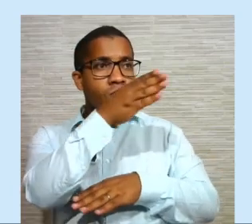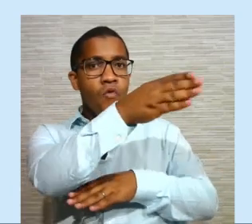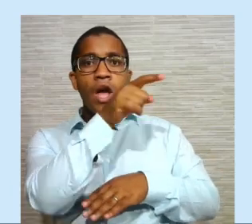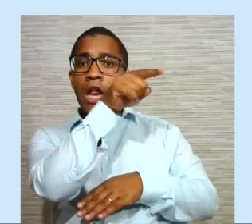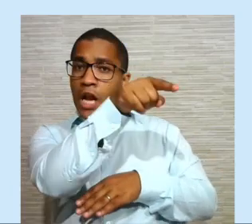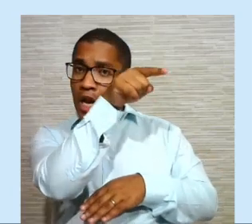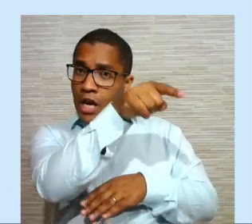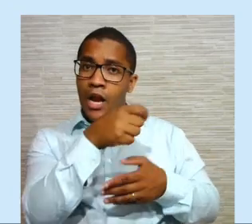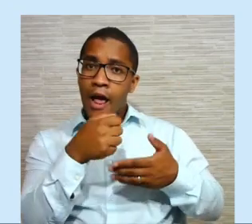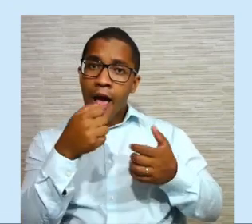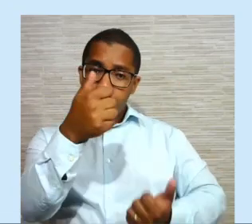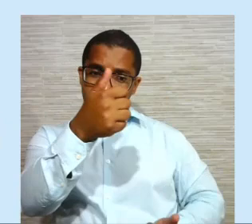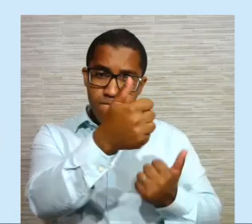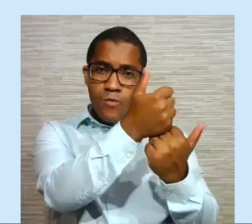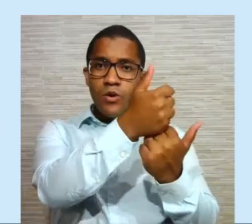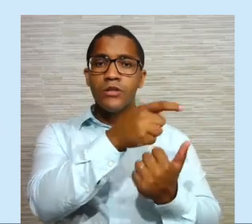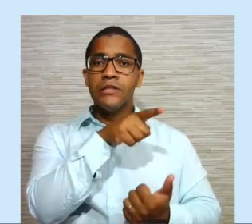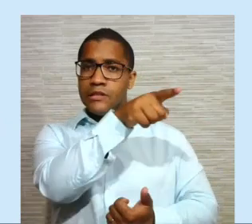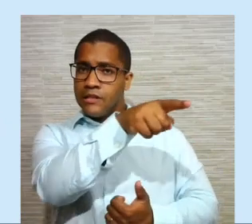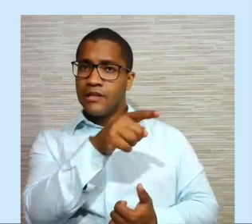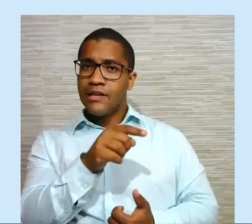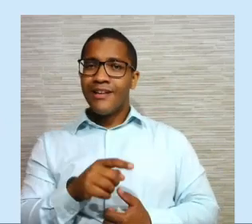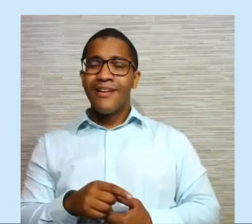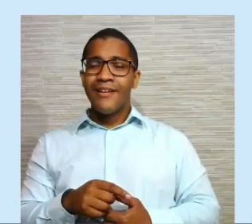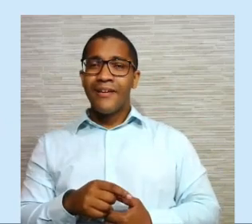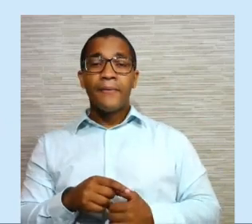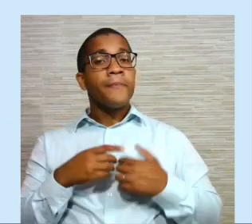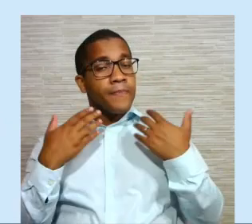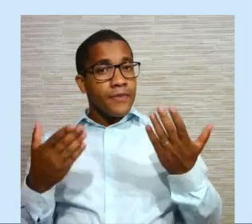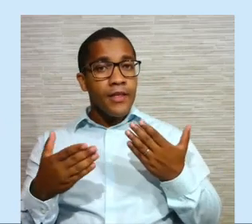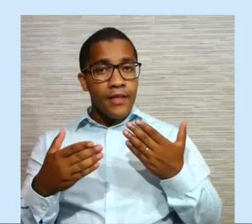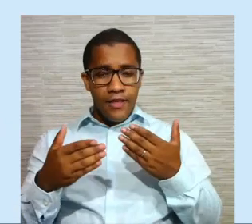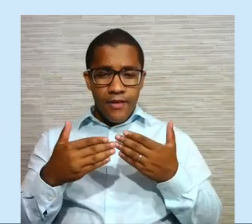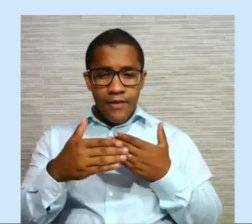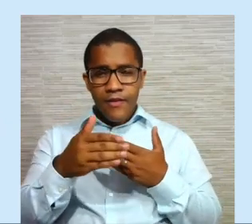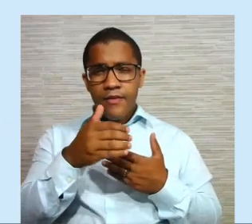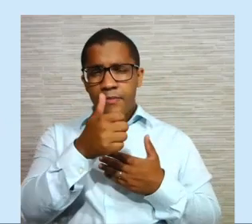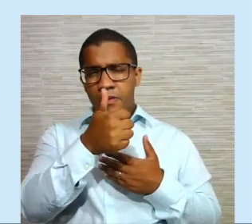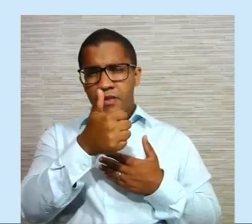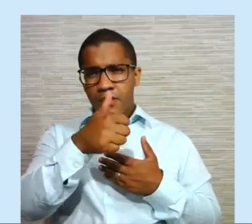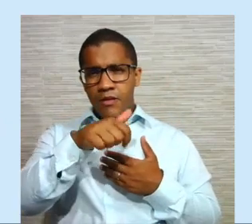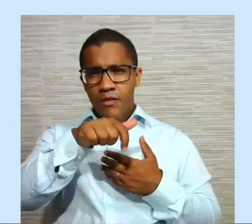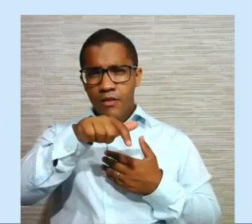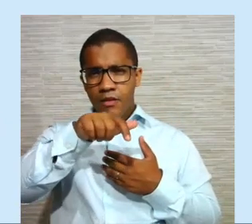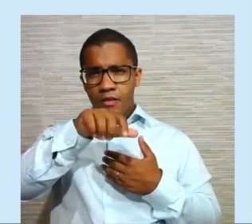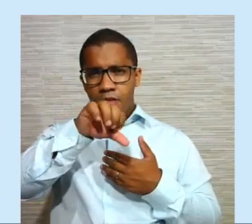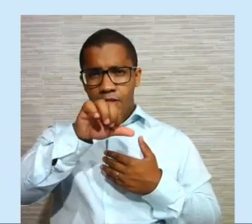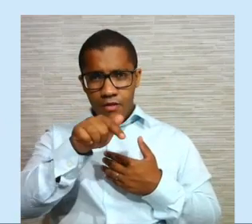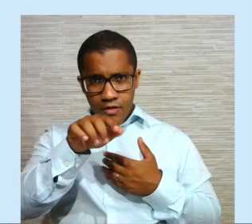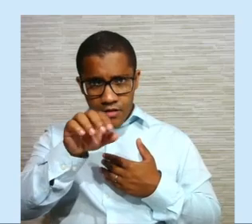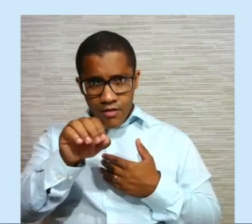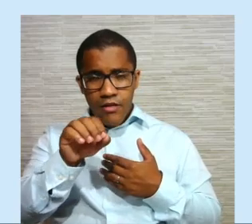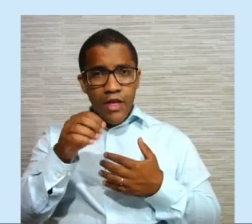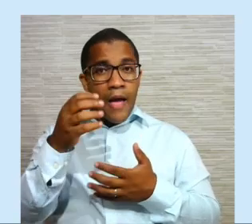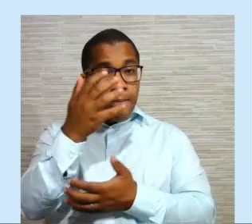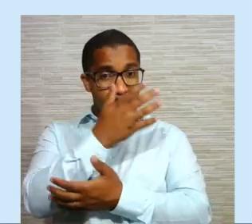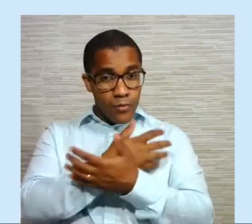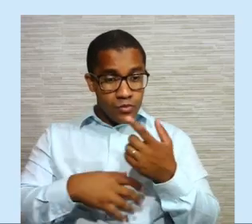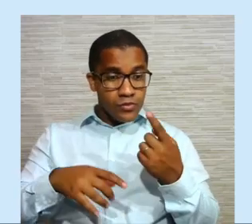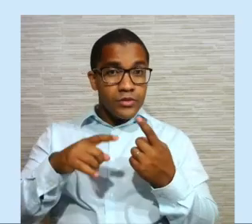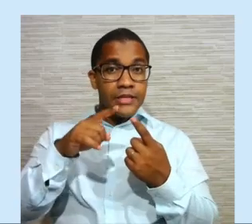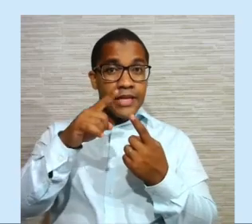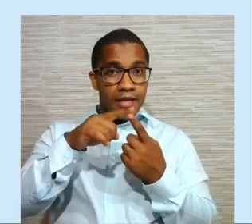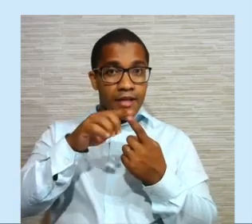da ditadura militar. E na década de 70, as músicas que foram feitas por Rita Lee e Raul